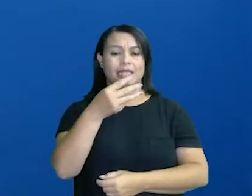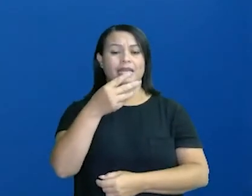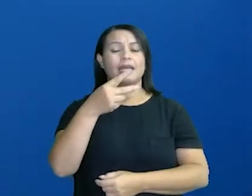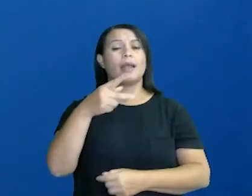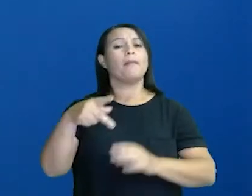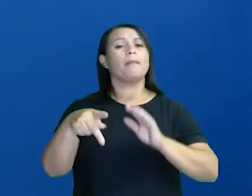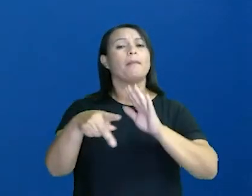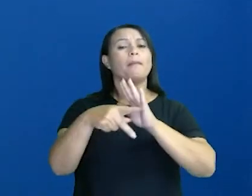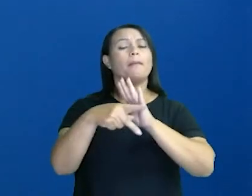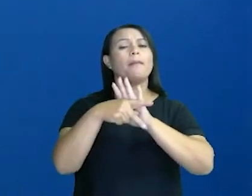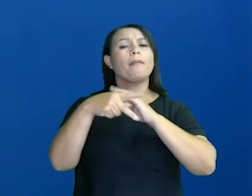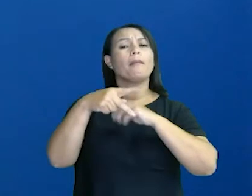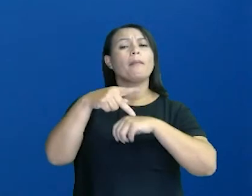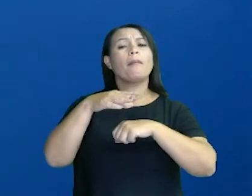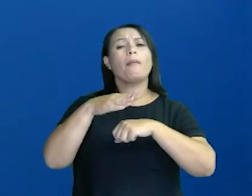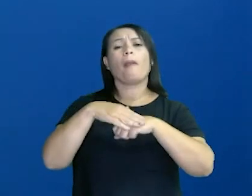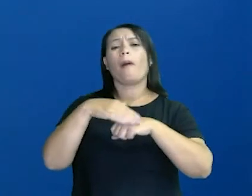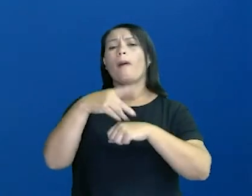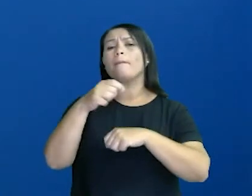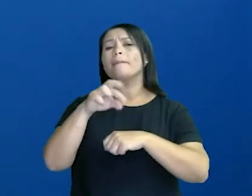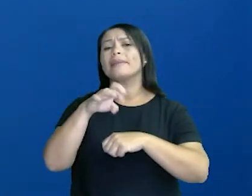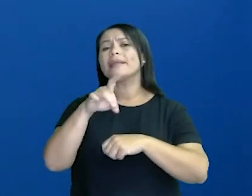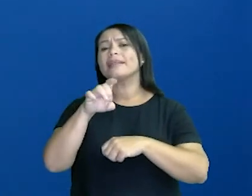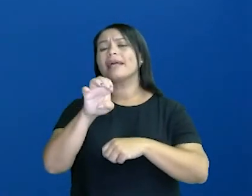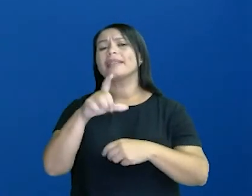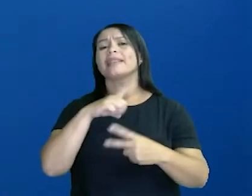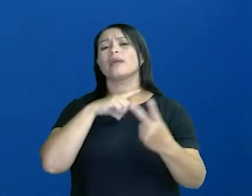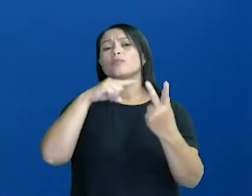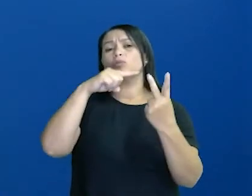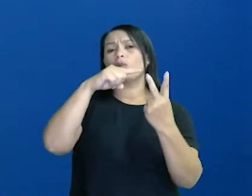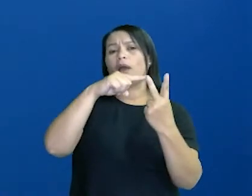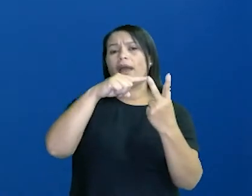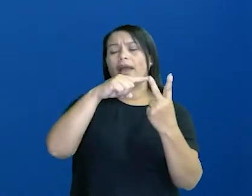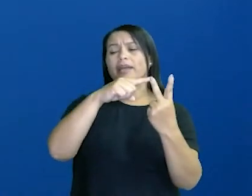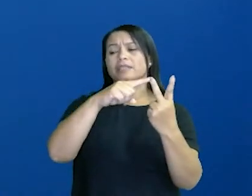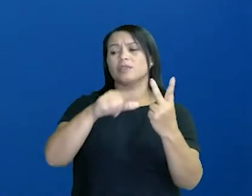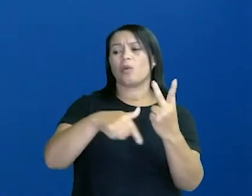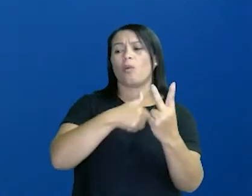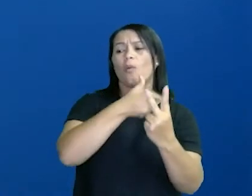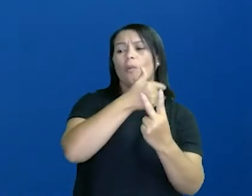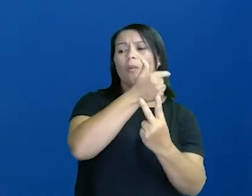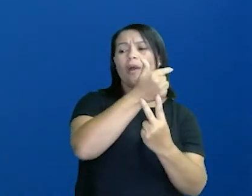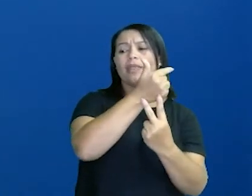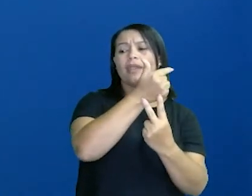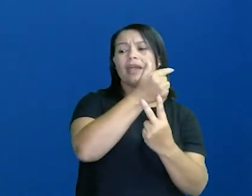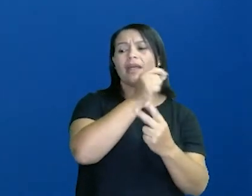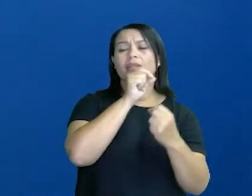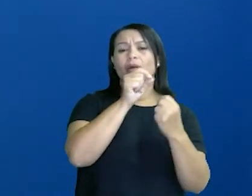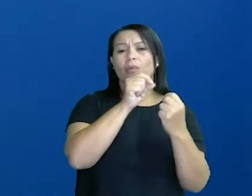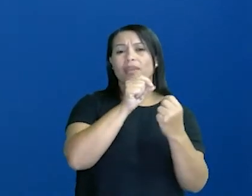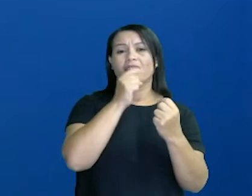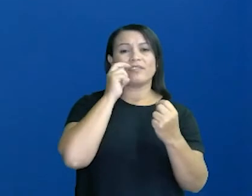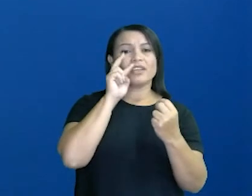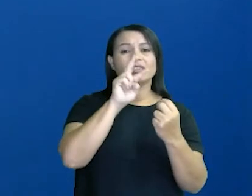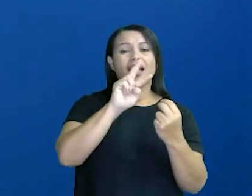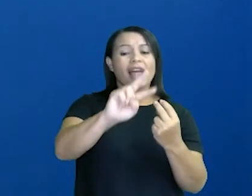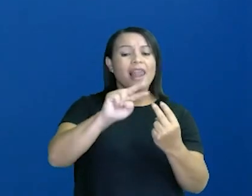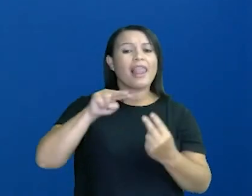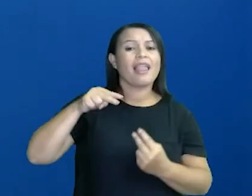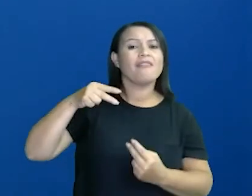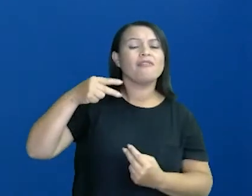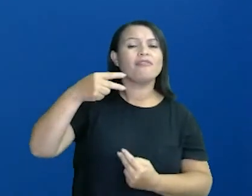nós vamos ter o que uma raiz quadrada agora é levada uma potência tá